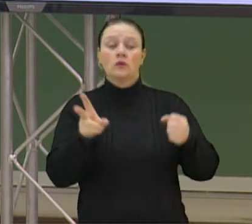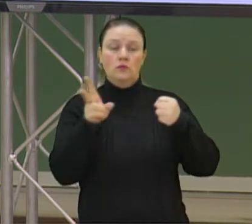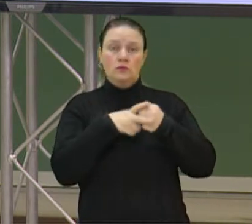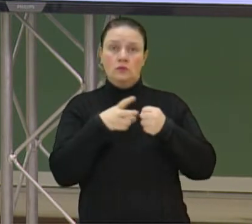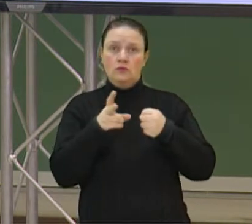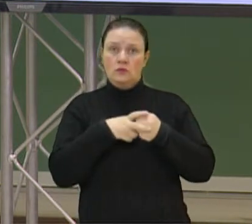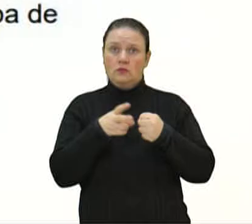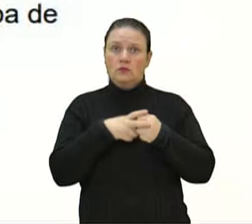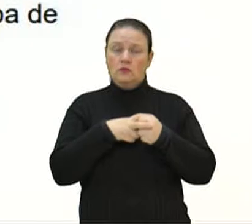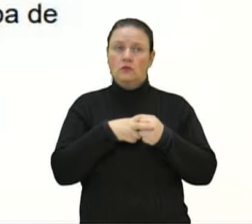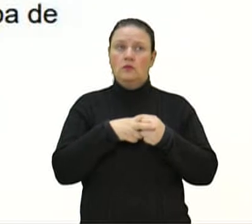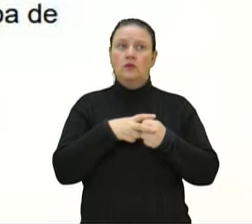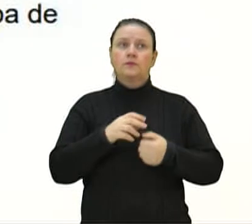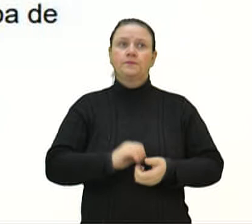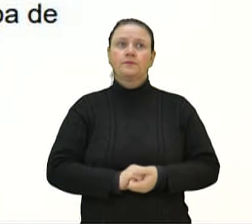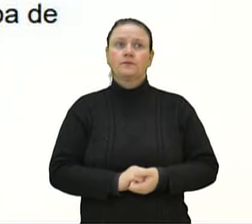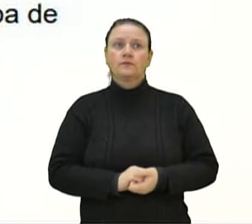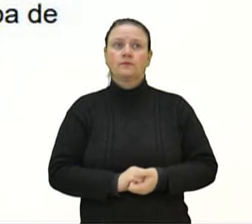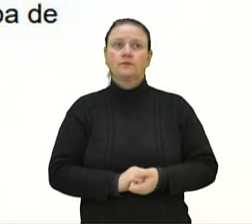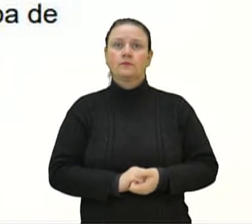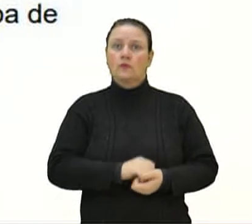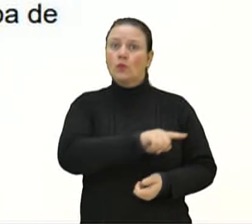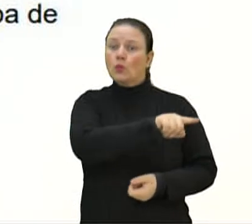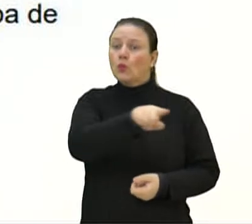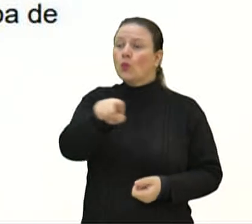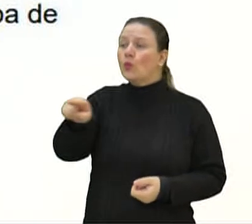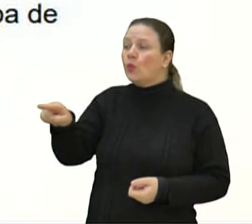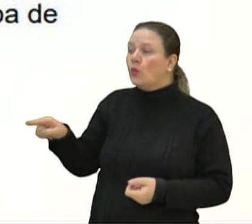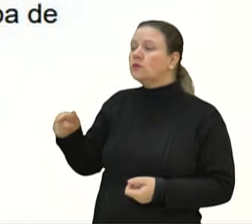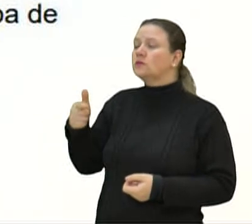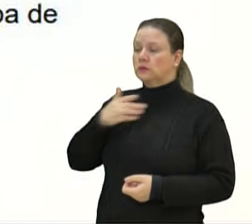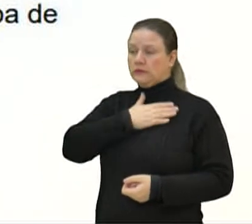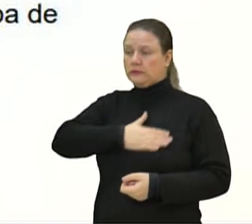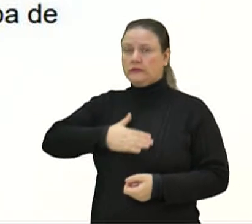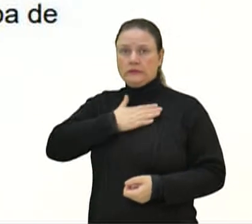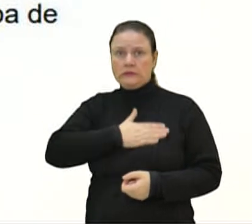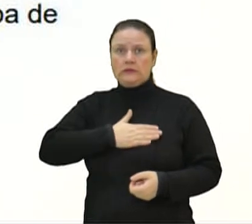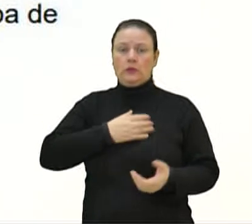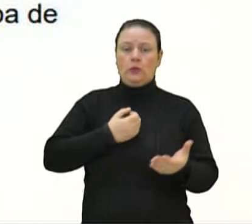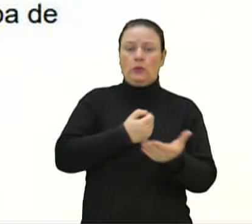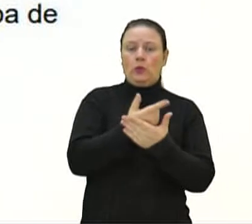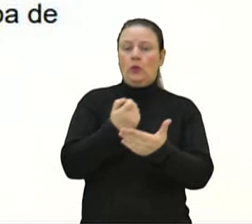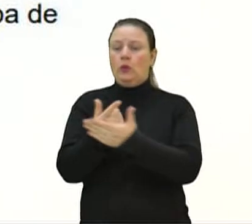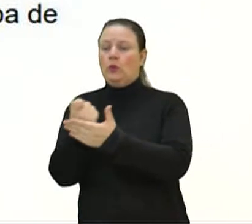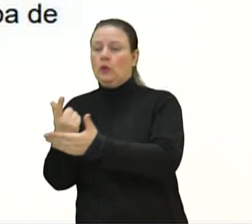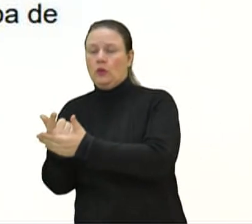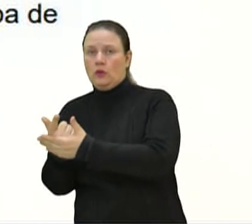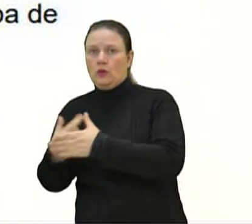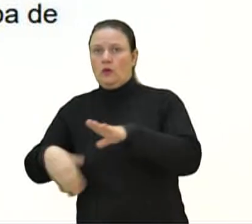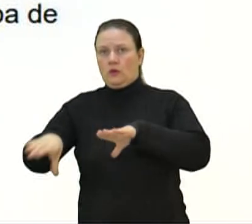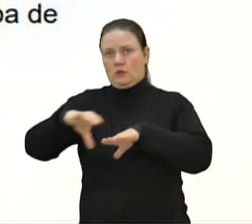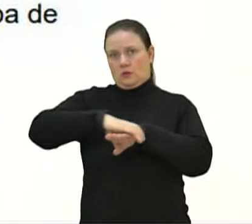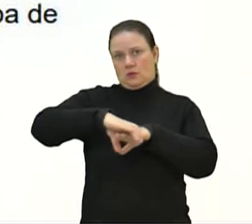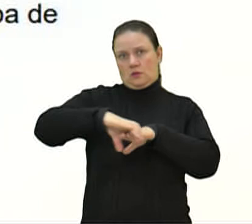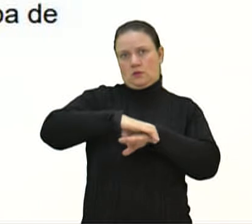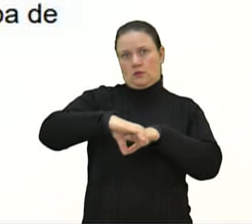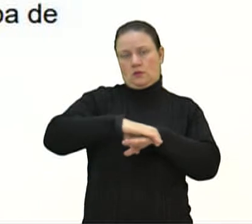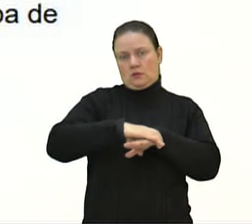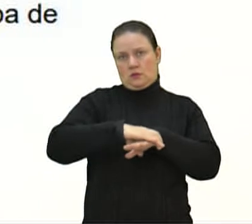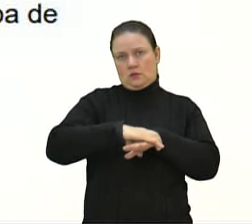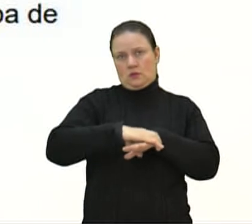a nosotros nos agrada comprar sapatos. Verbo comprar está no infinitivo,